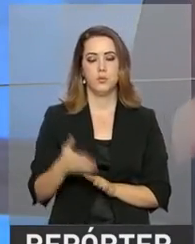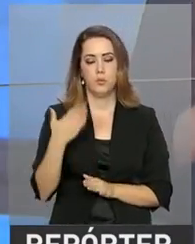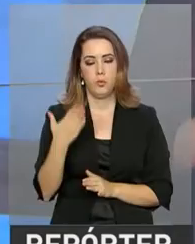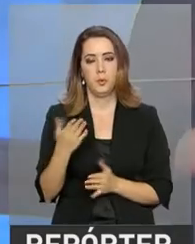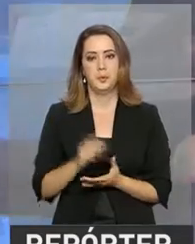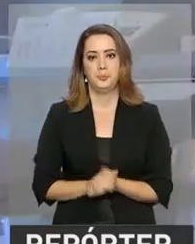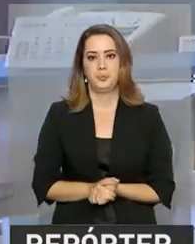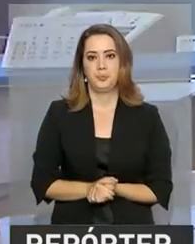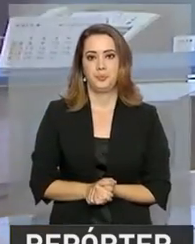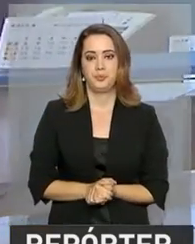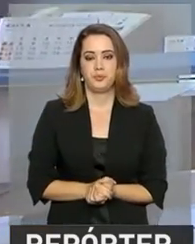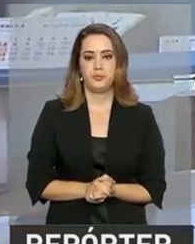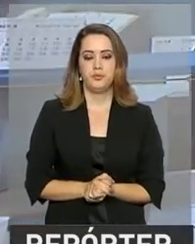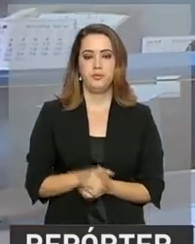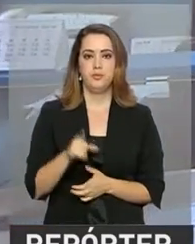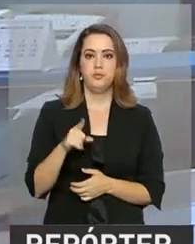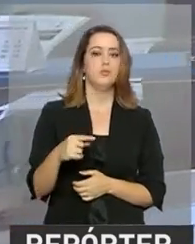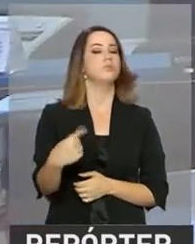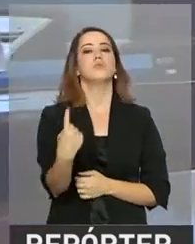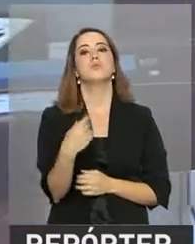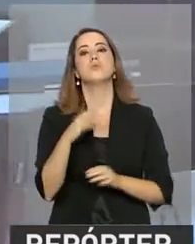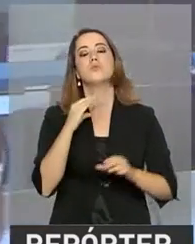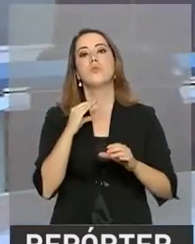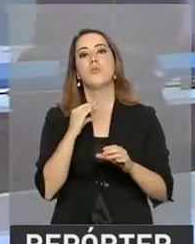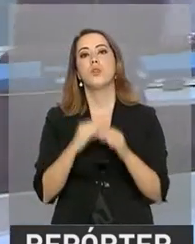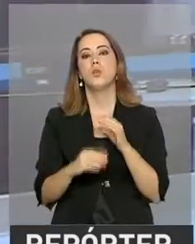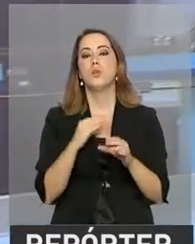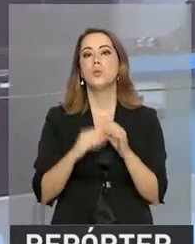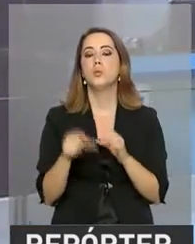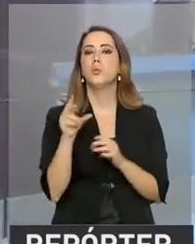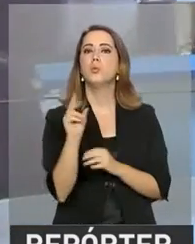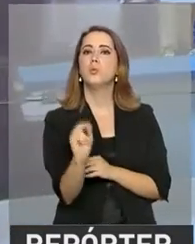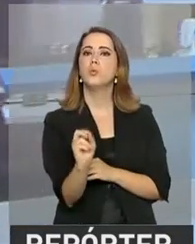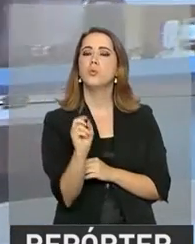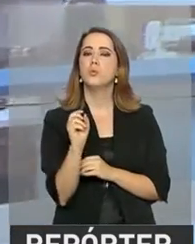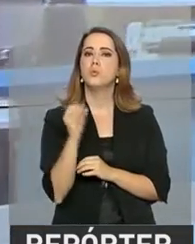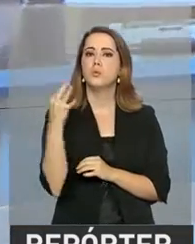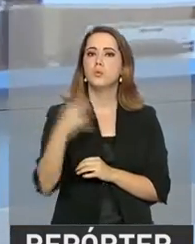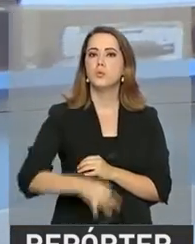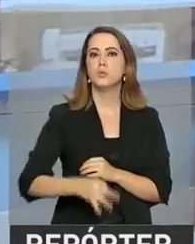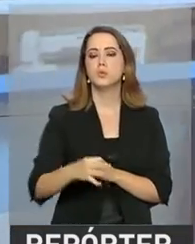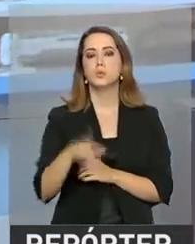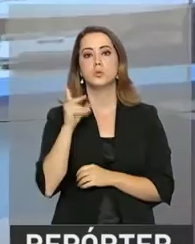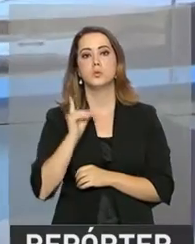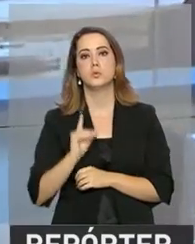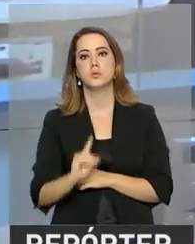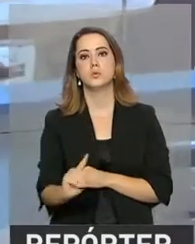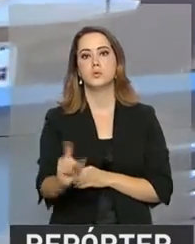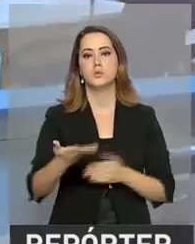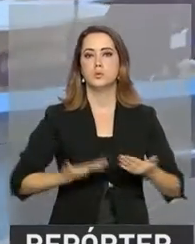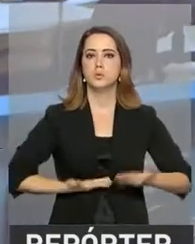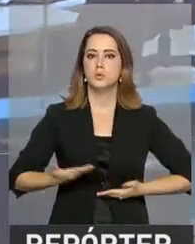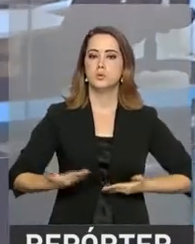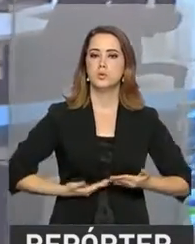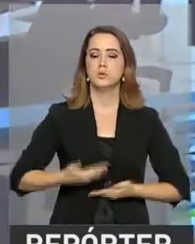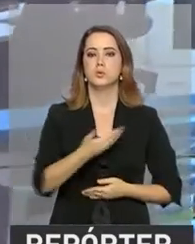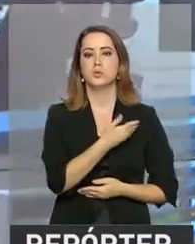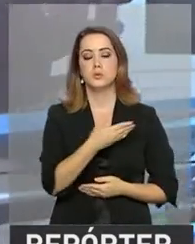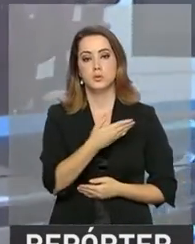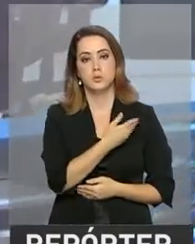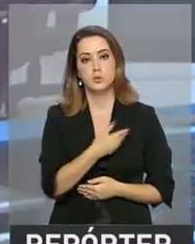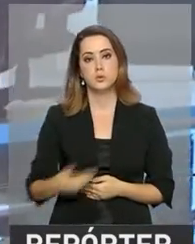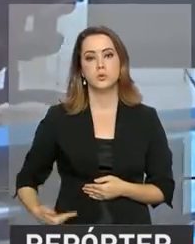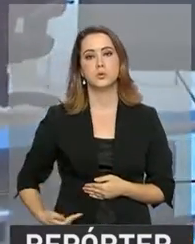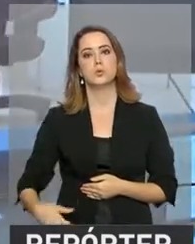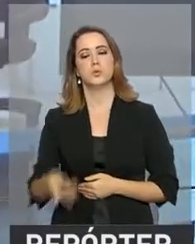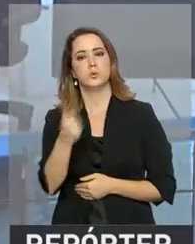vivo. Um canal direto de orientação sobre direitos e serviços públicos para a população feminina em todo o país.